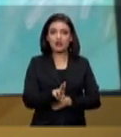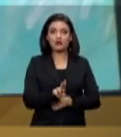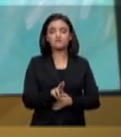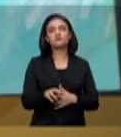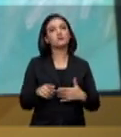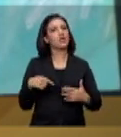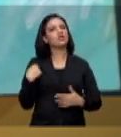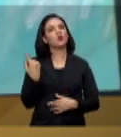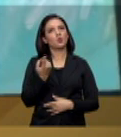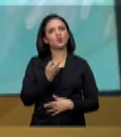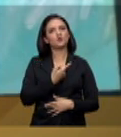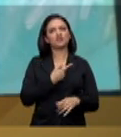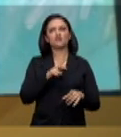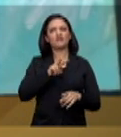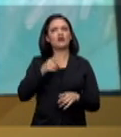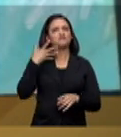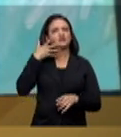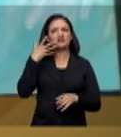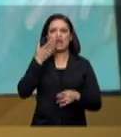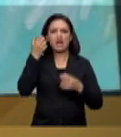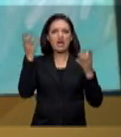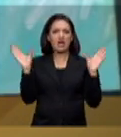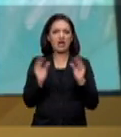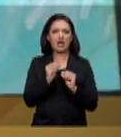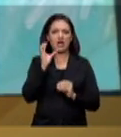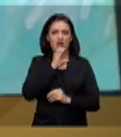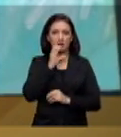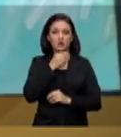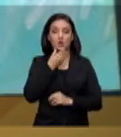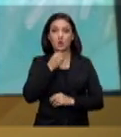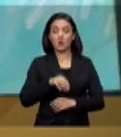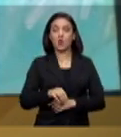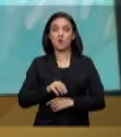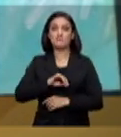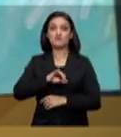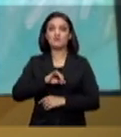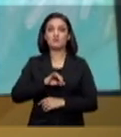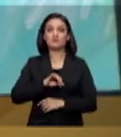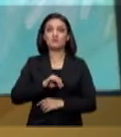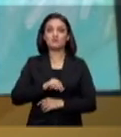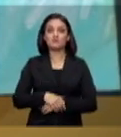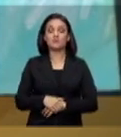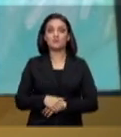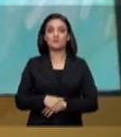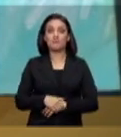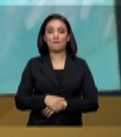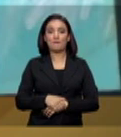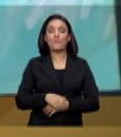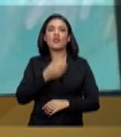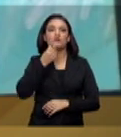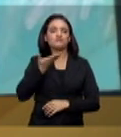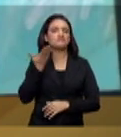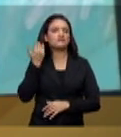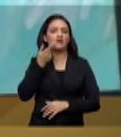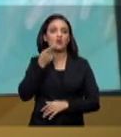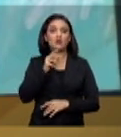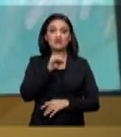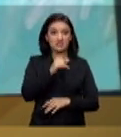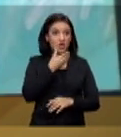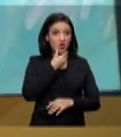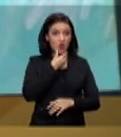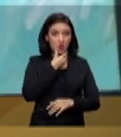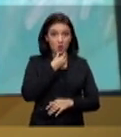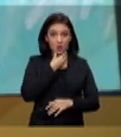objetiva. Excelências, James Madison, no século XVIII, já dizia: se os homens fossem anjos, não precisaríamos